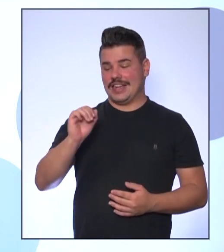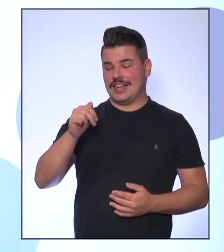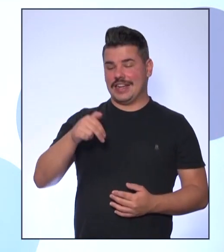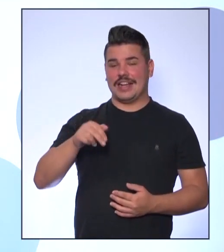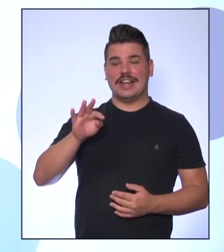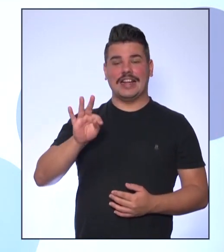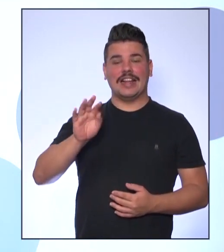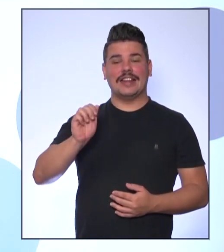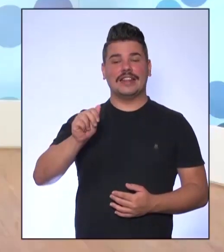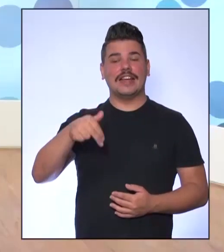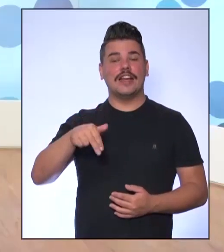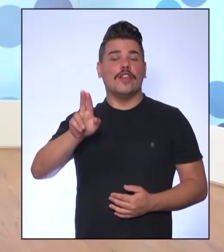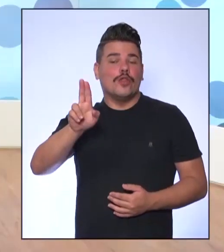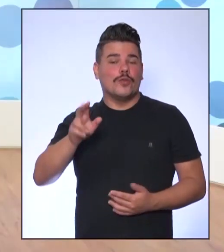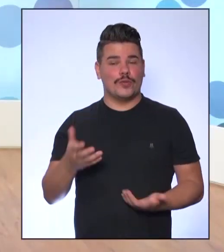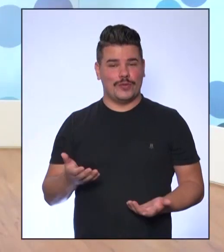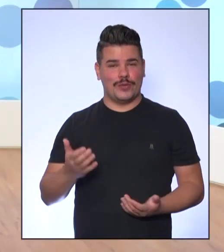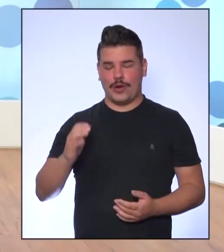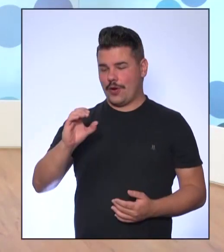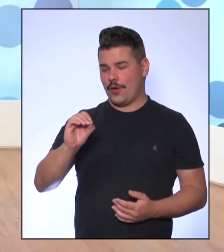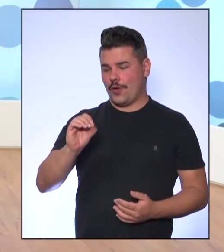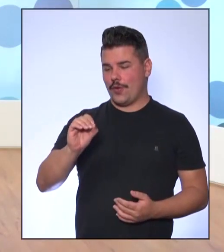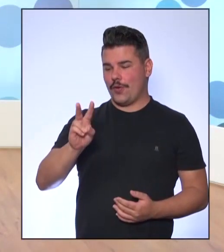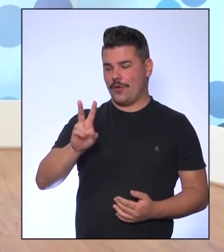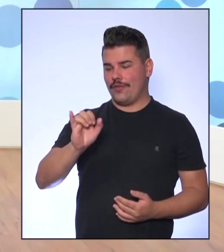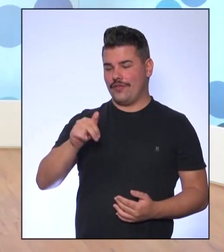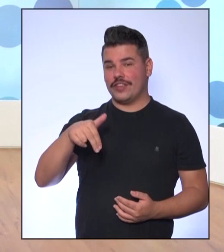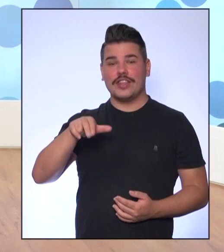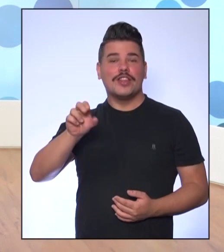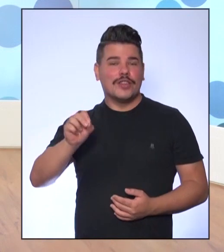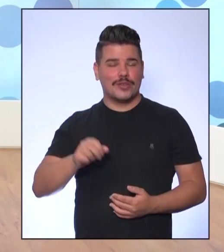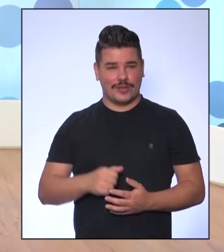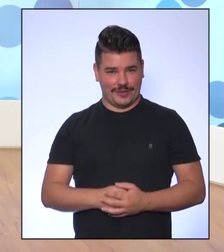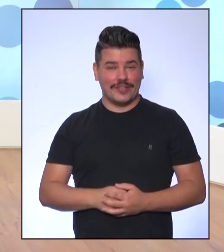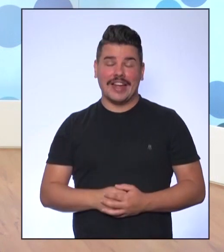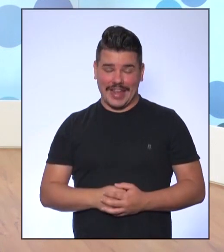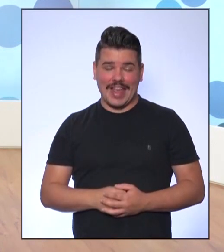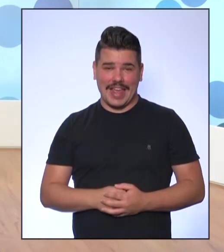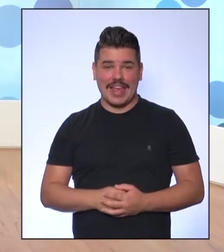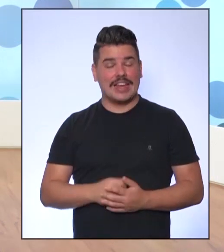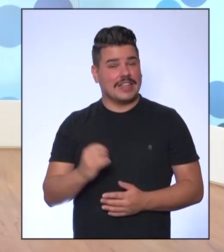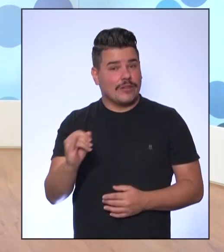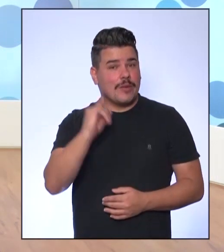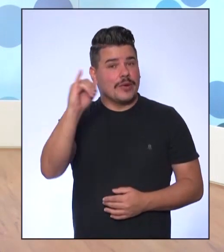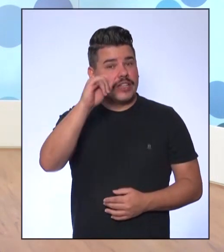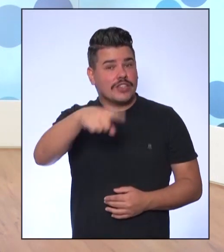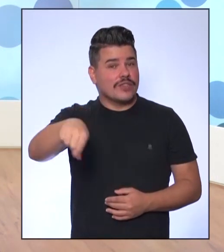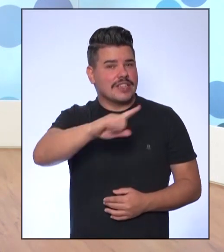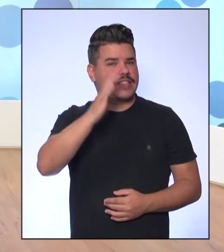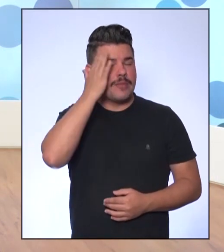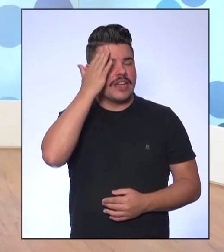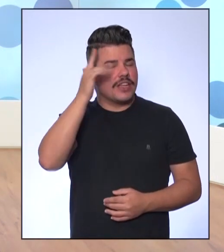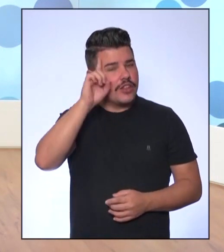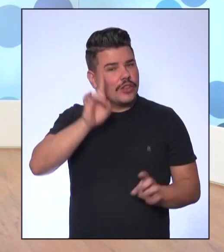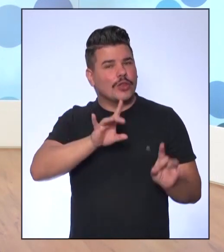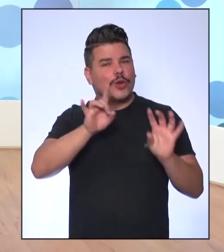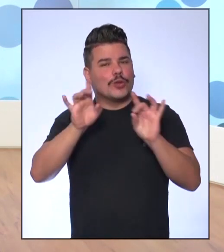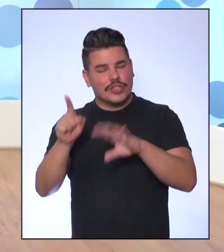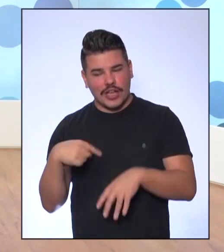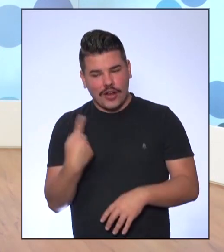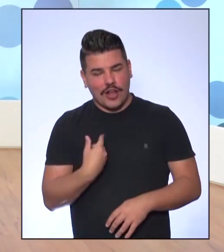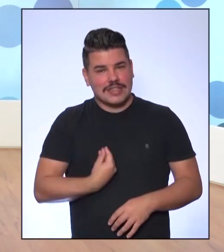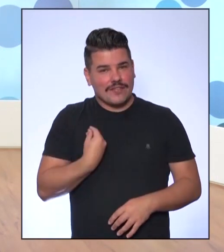temos muitos exemplos, né? Por isso que a gente fala que é um conteúdo importante e se faz tão presente na nossa vida, né, no nosso dia a dia.